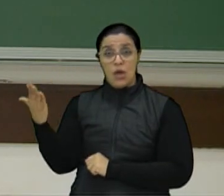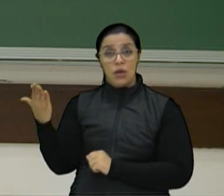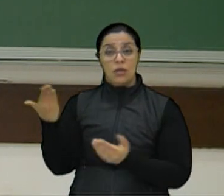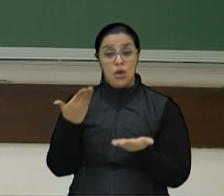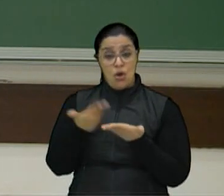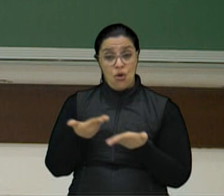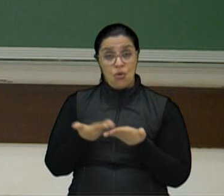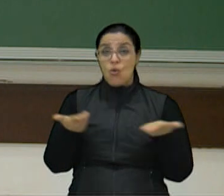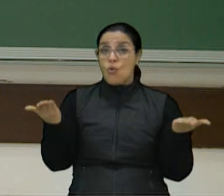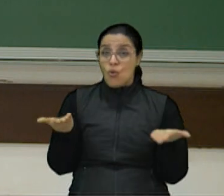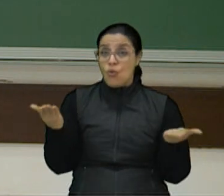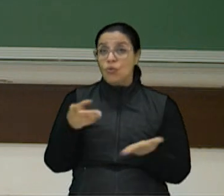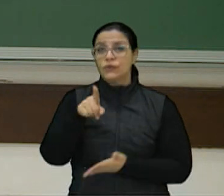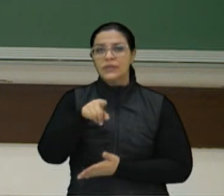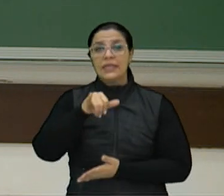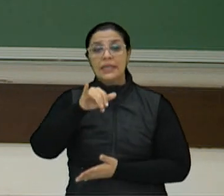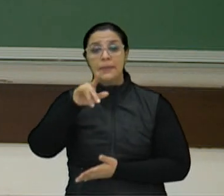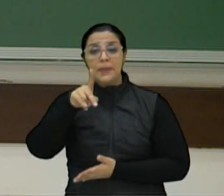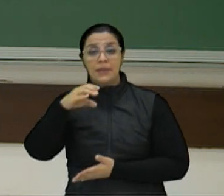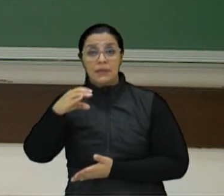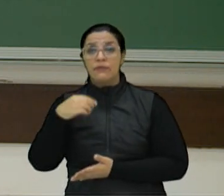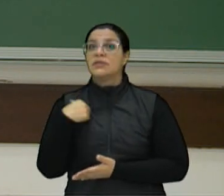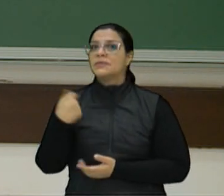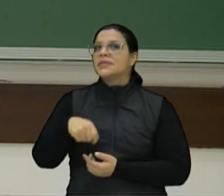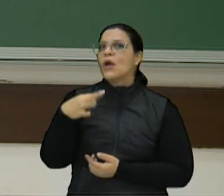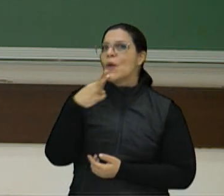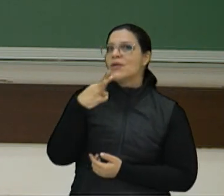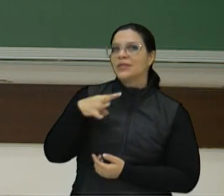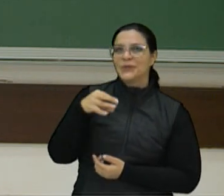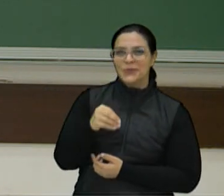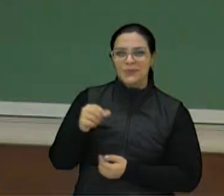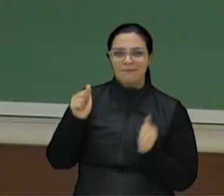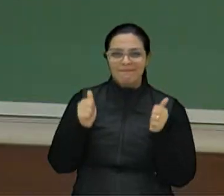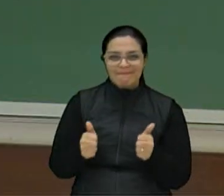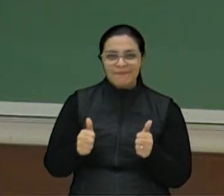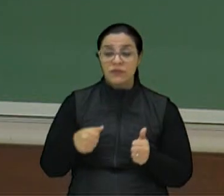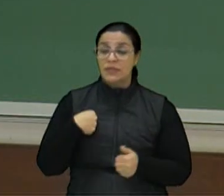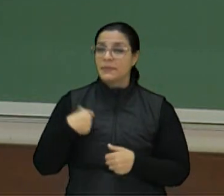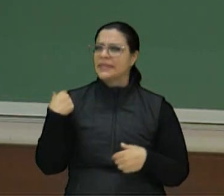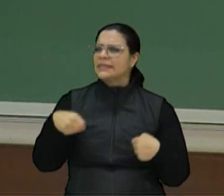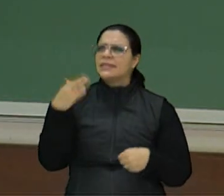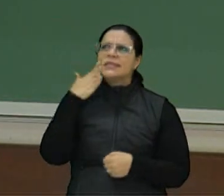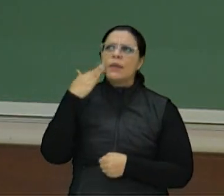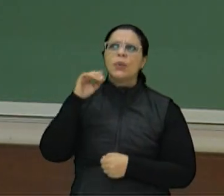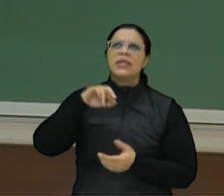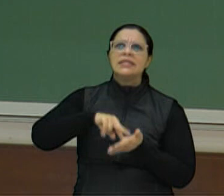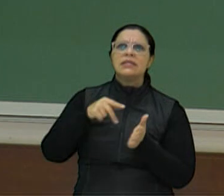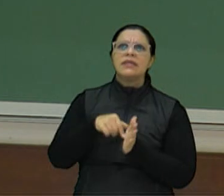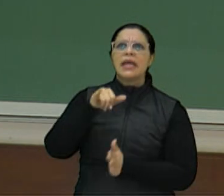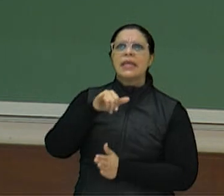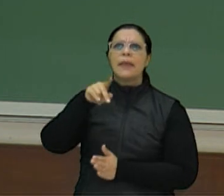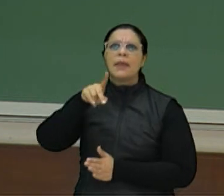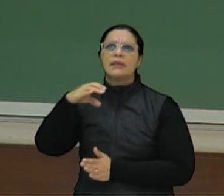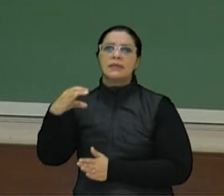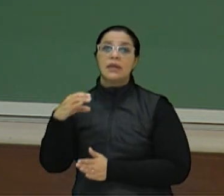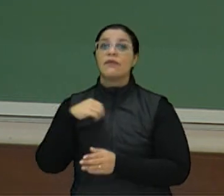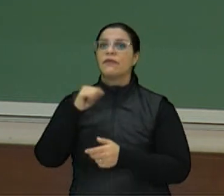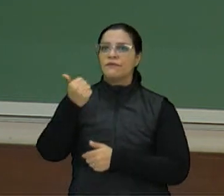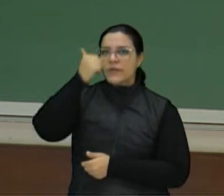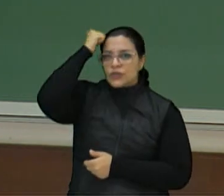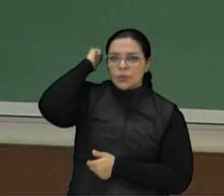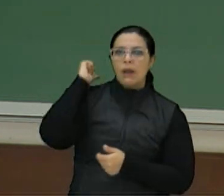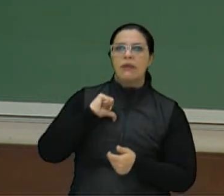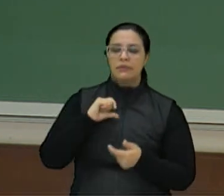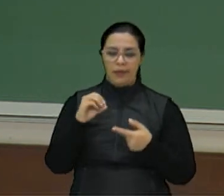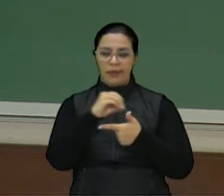desta aula, IPCC não pode ser desconhecido de você. Você tem que dominar esta sigla. Vai estar lá no seu vestibular, vai estar lá no